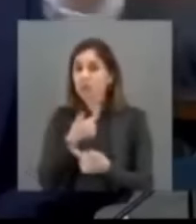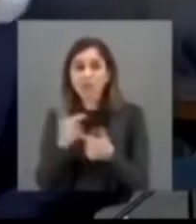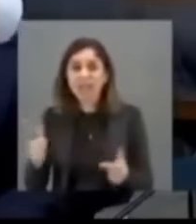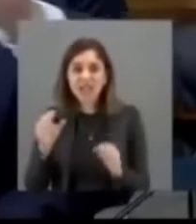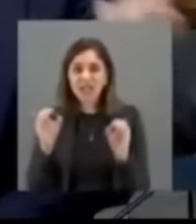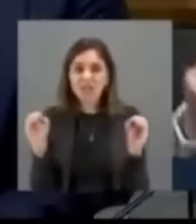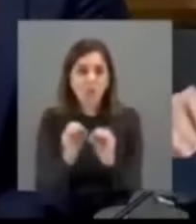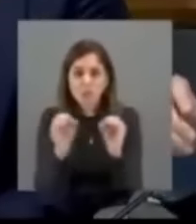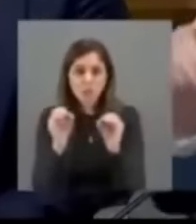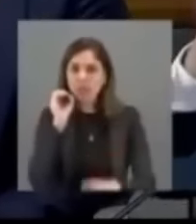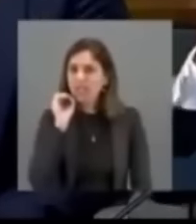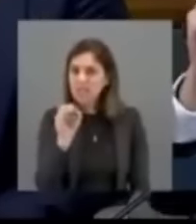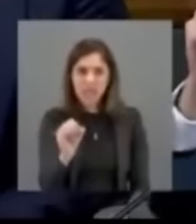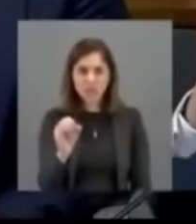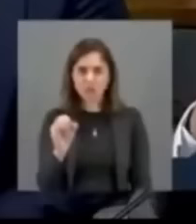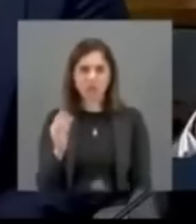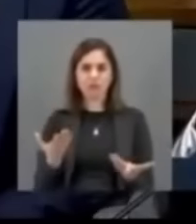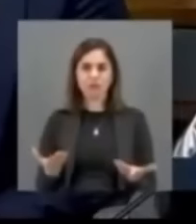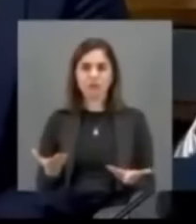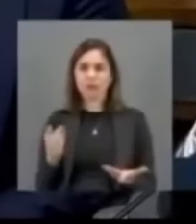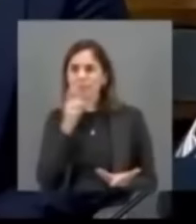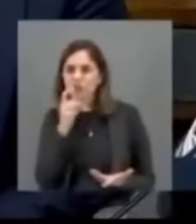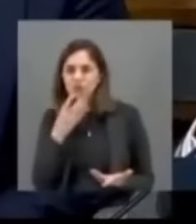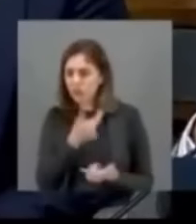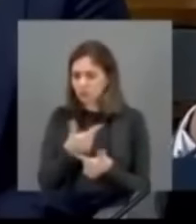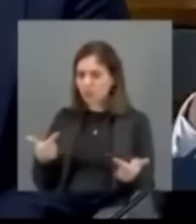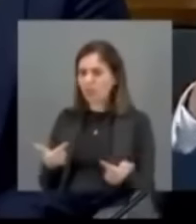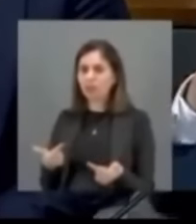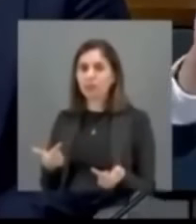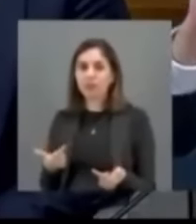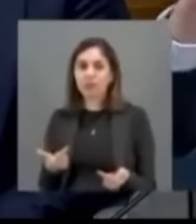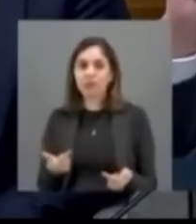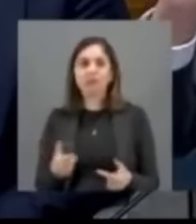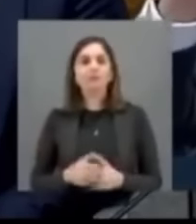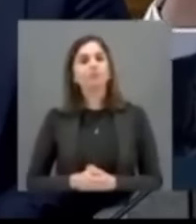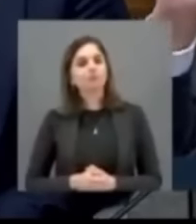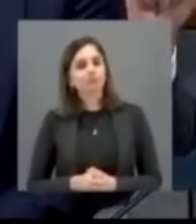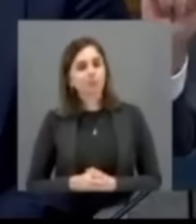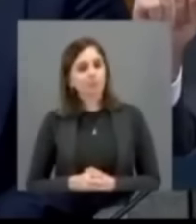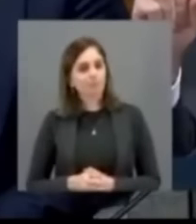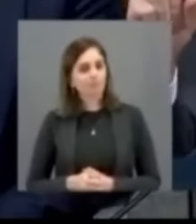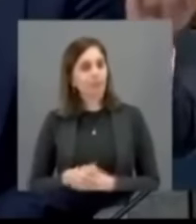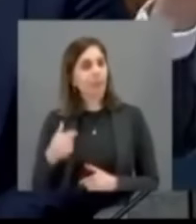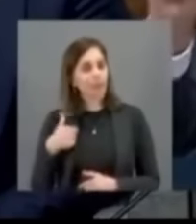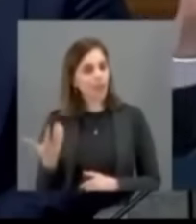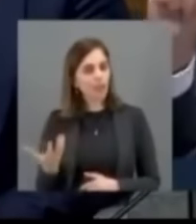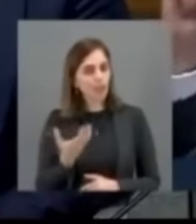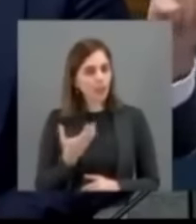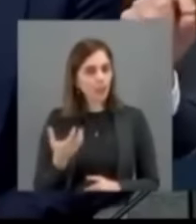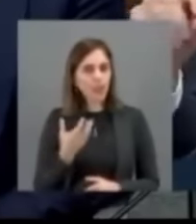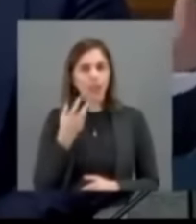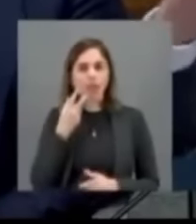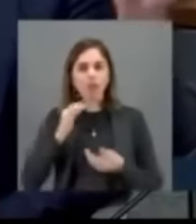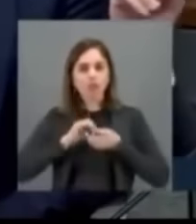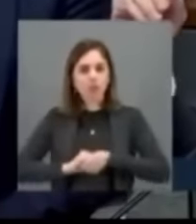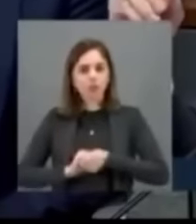definir o que é tráfico e o que é consumo é isso O que o STF tá dizendo que precisa ser